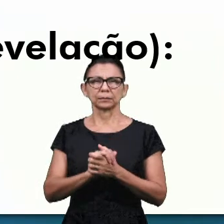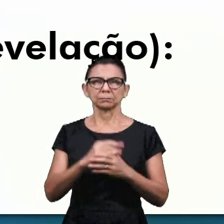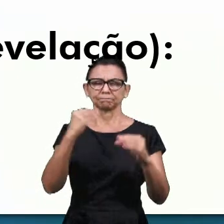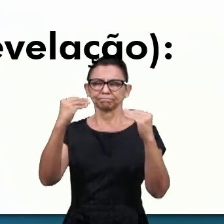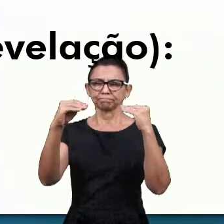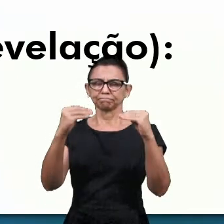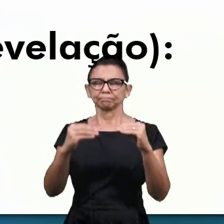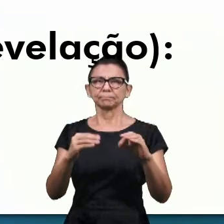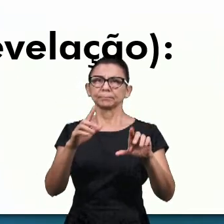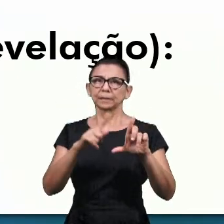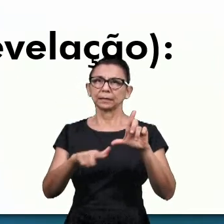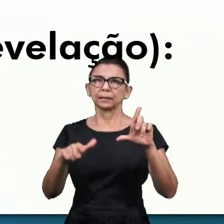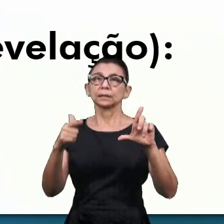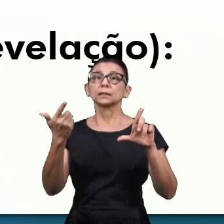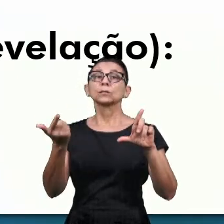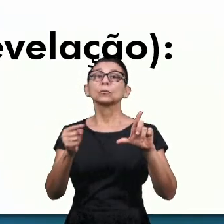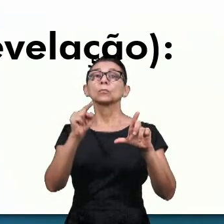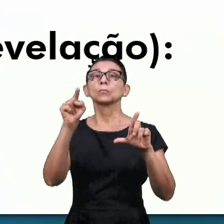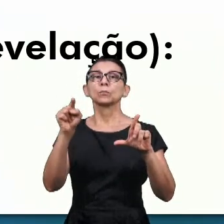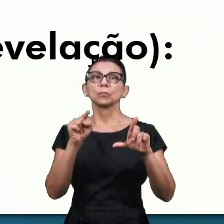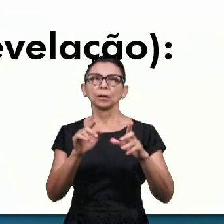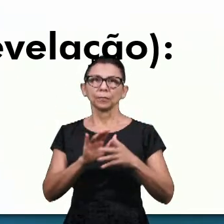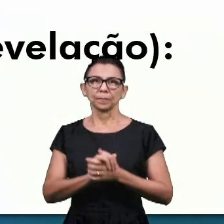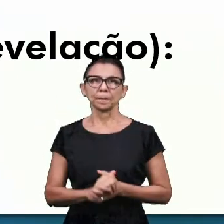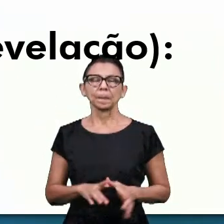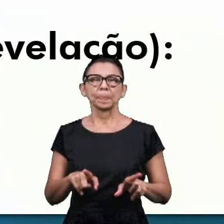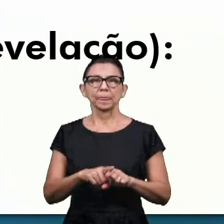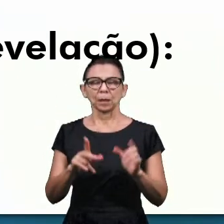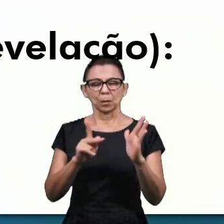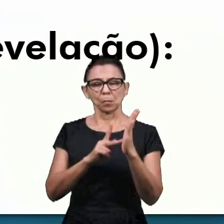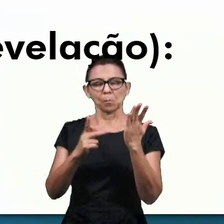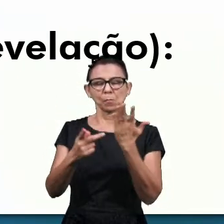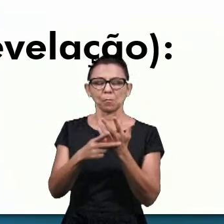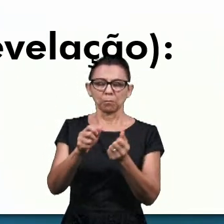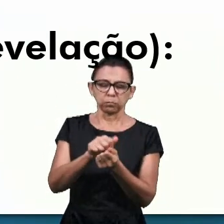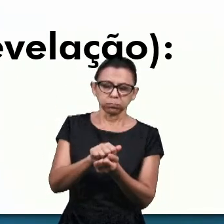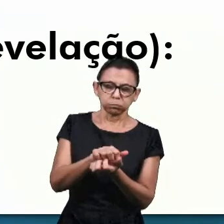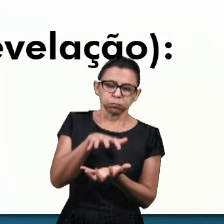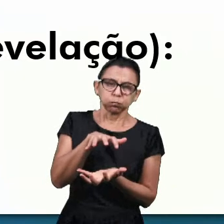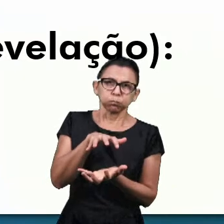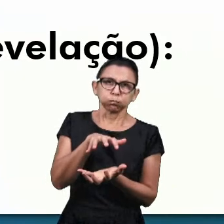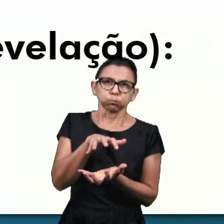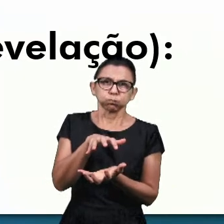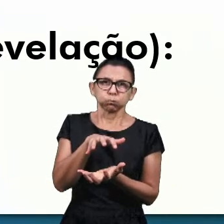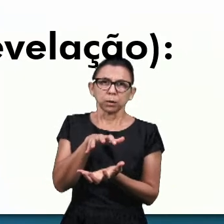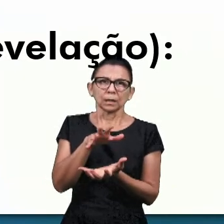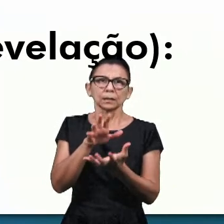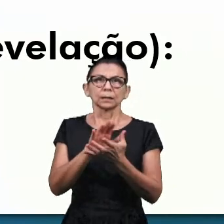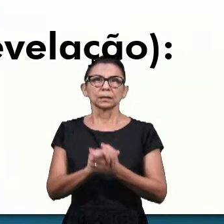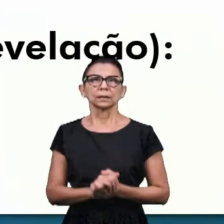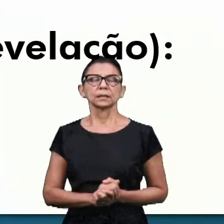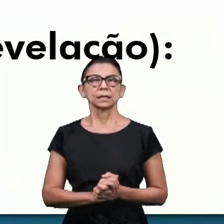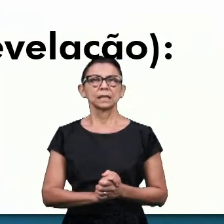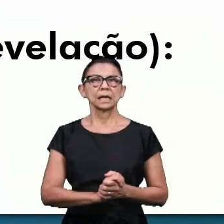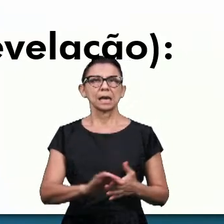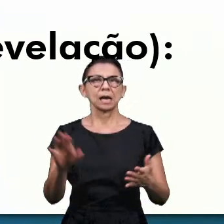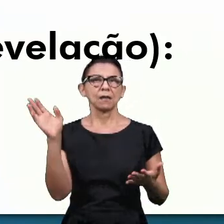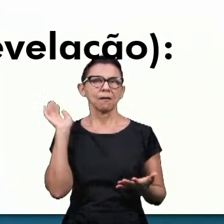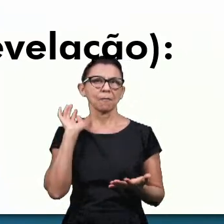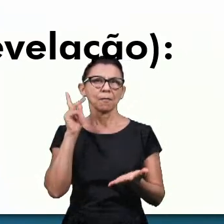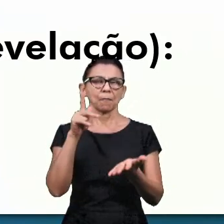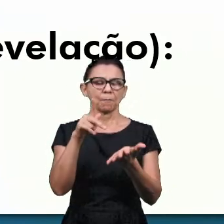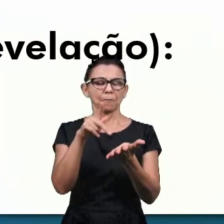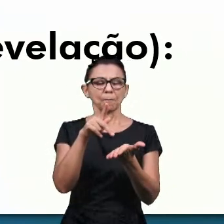Quarta pergunta. Identifique na parábola do fermento, que trata da verdade corrompida, ou seja, a palavra vulgarizada, sem